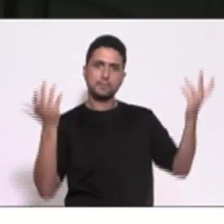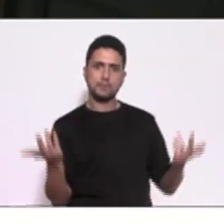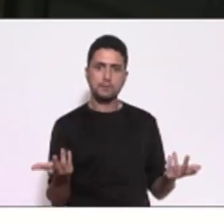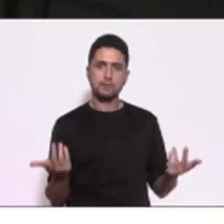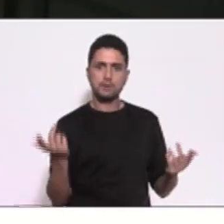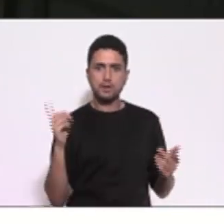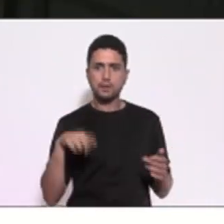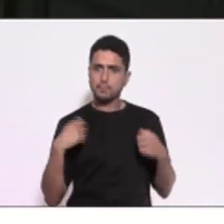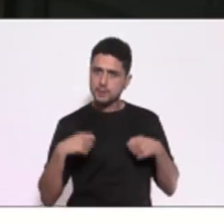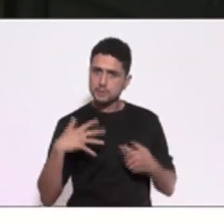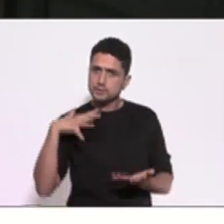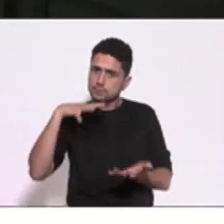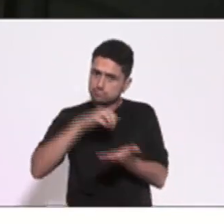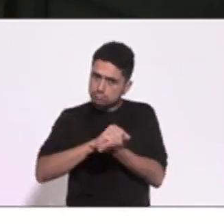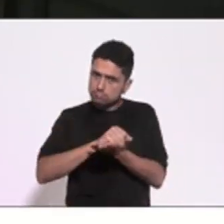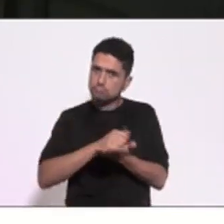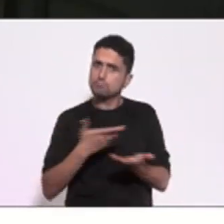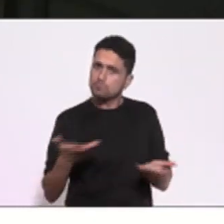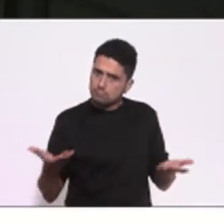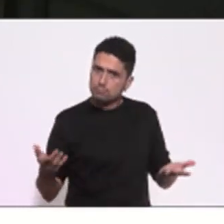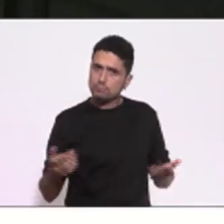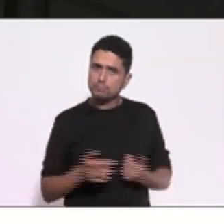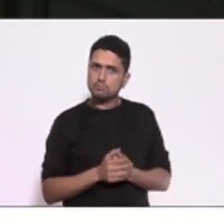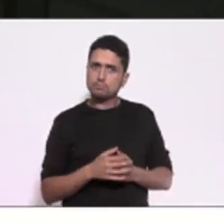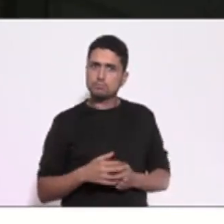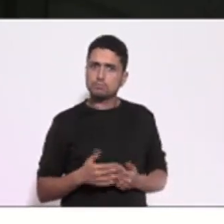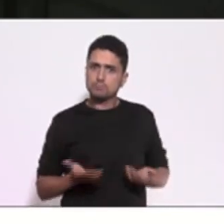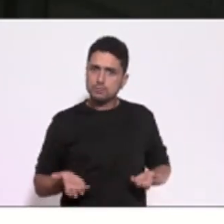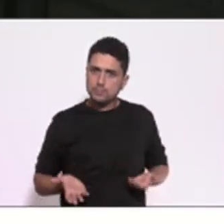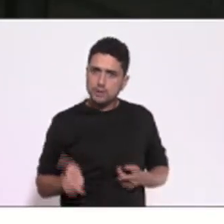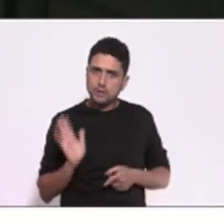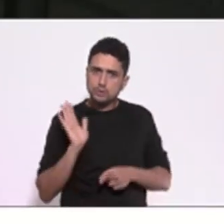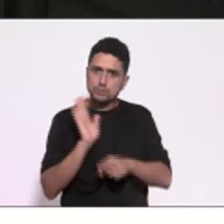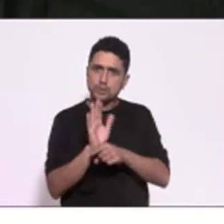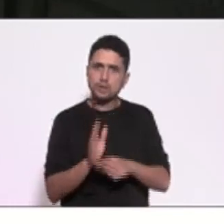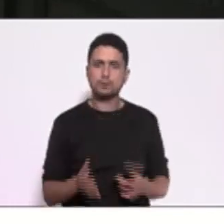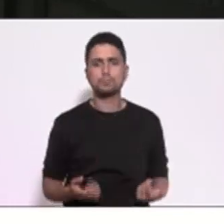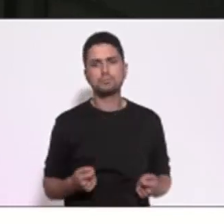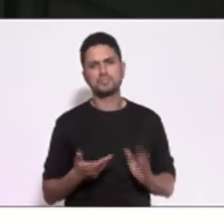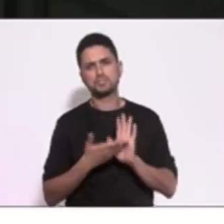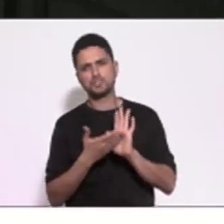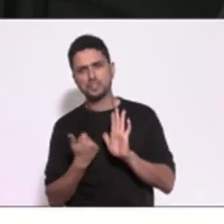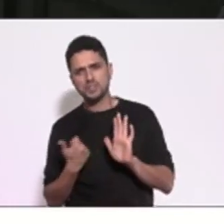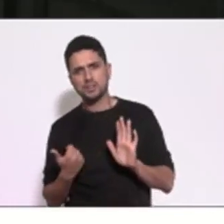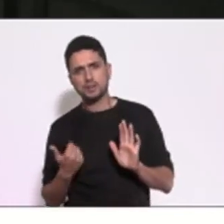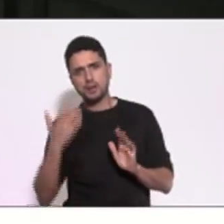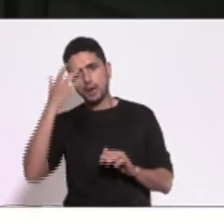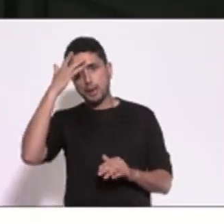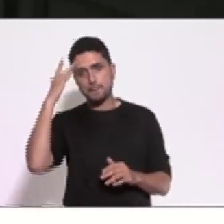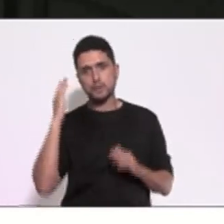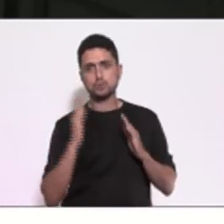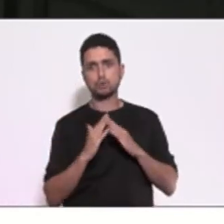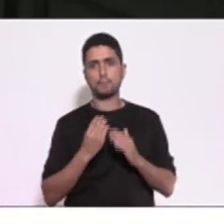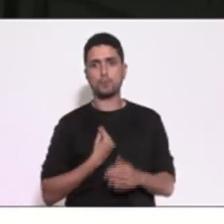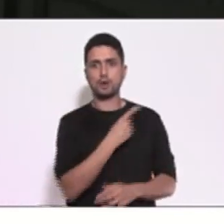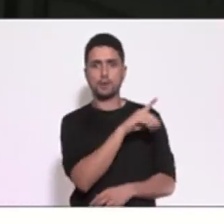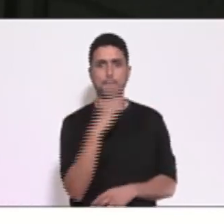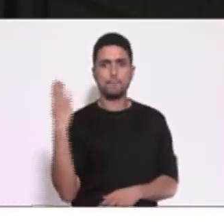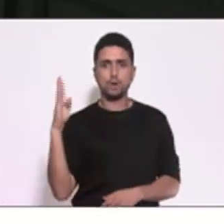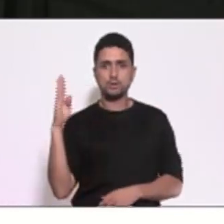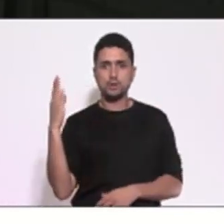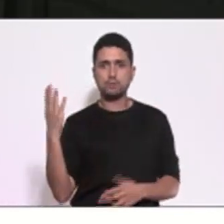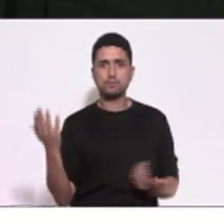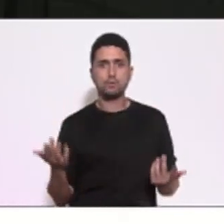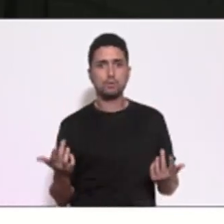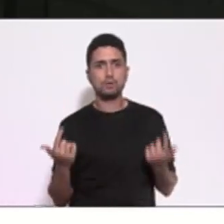se preservar, né? Agora, eliminar isso daí. Quem mora em Botafogo, quem vive em Botafogo,